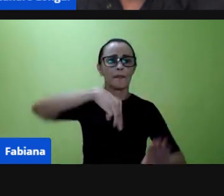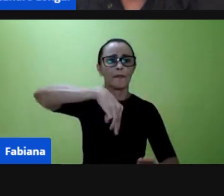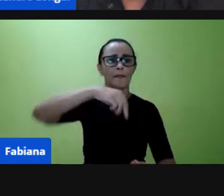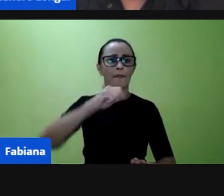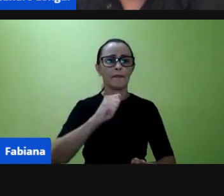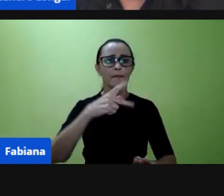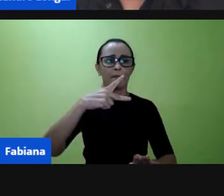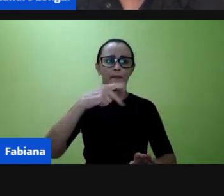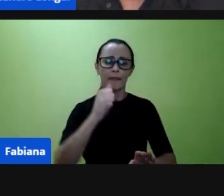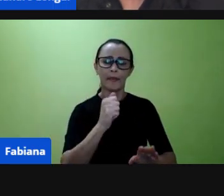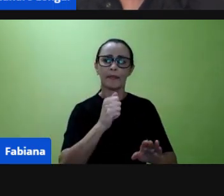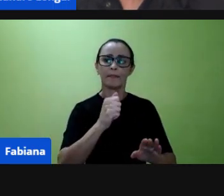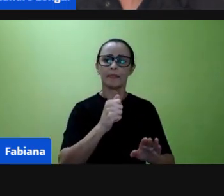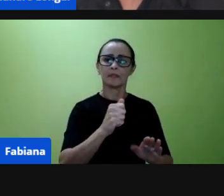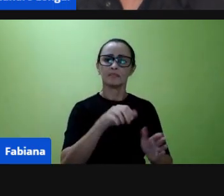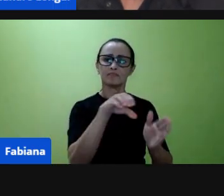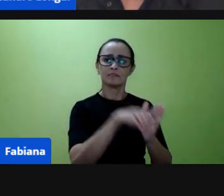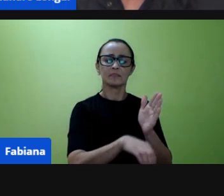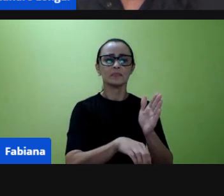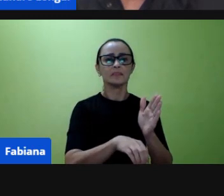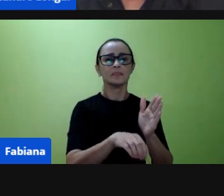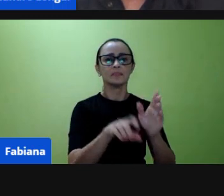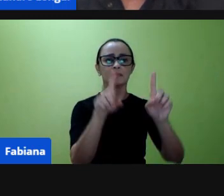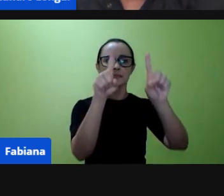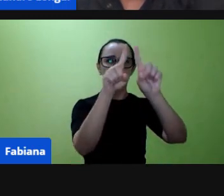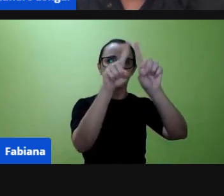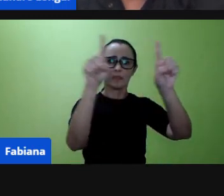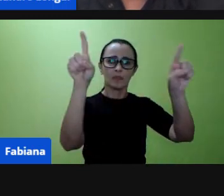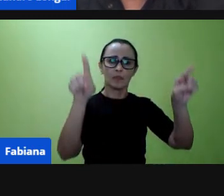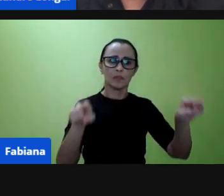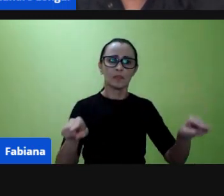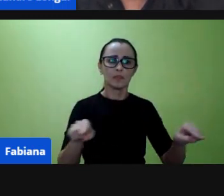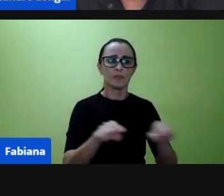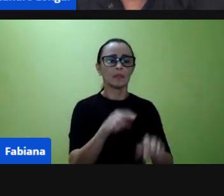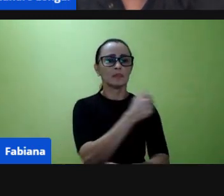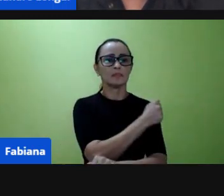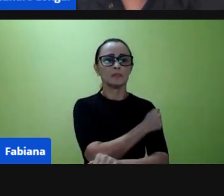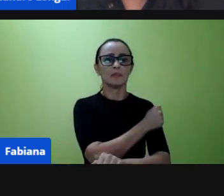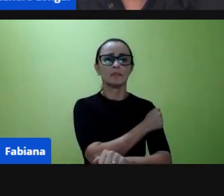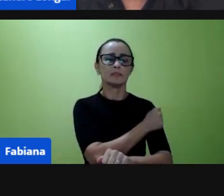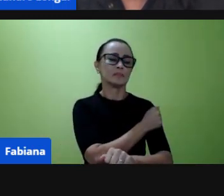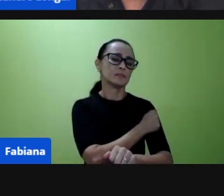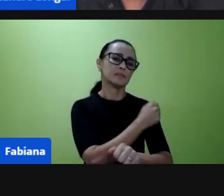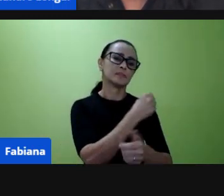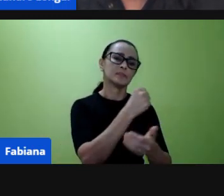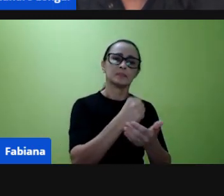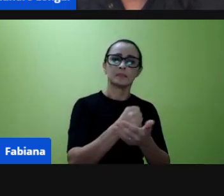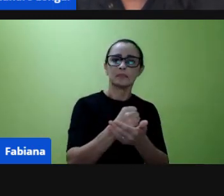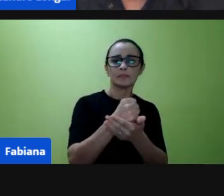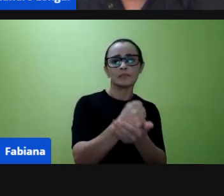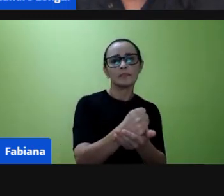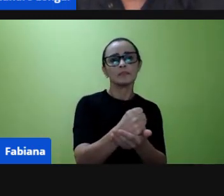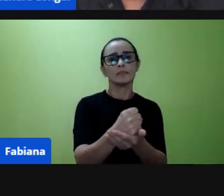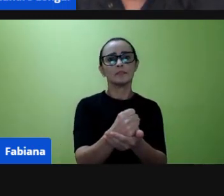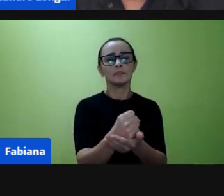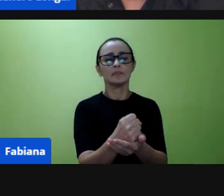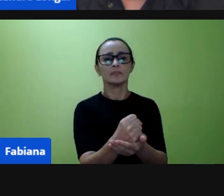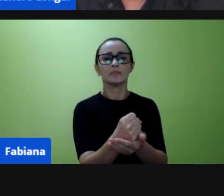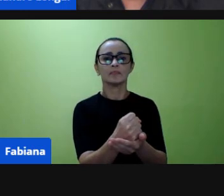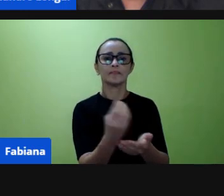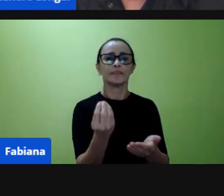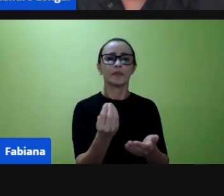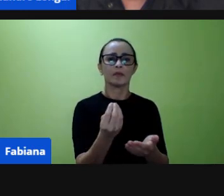numa espécie de um quadro, e eles iam colaborando com as impressões deles, com as interpretações